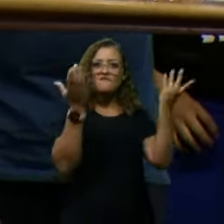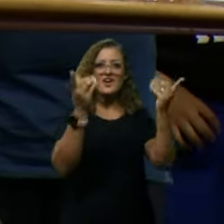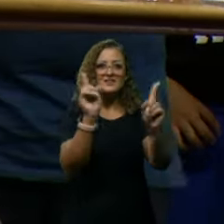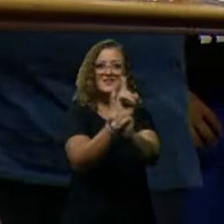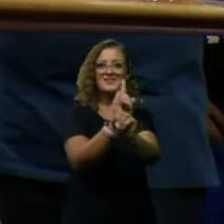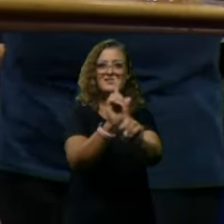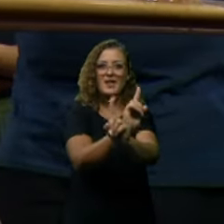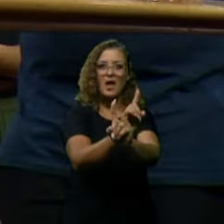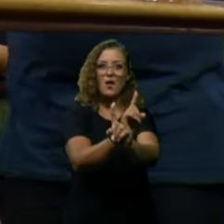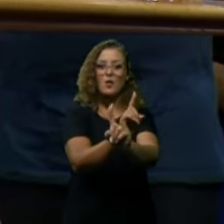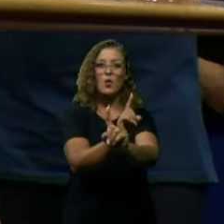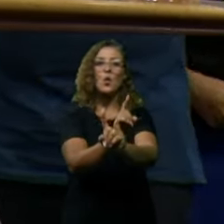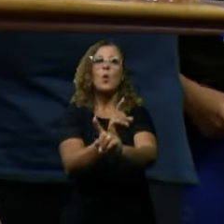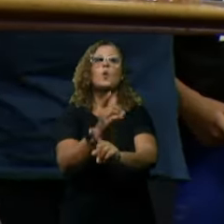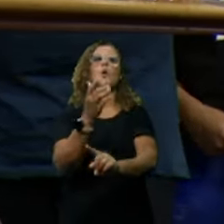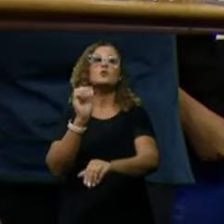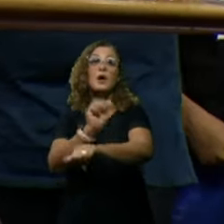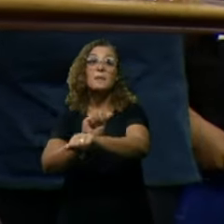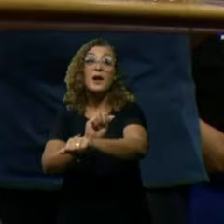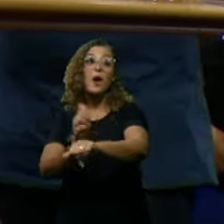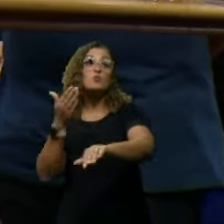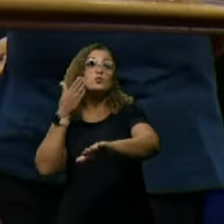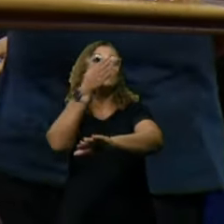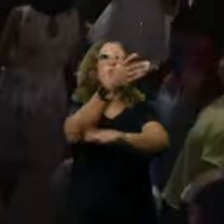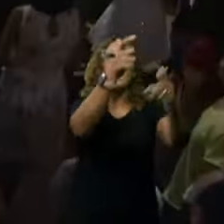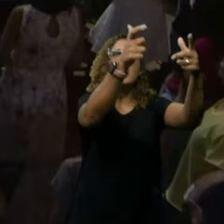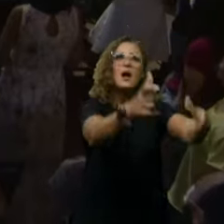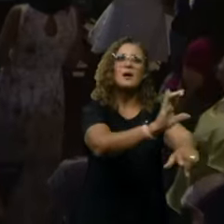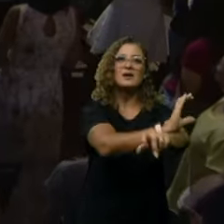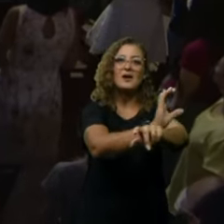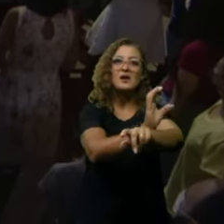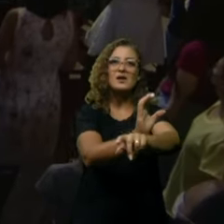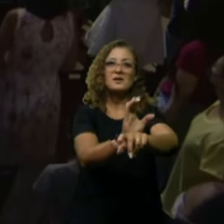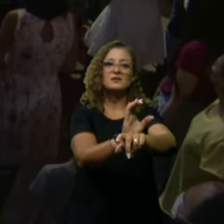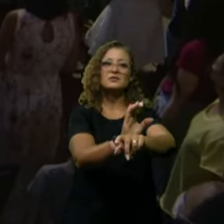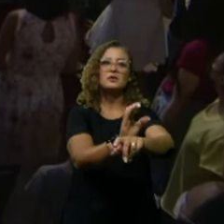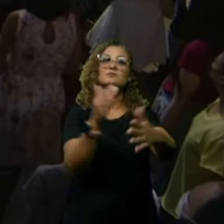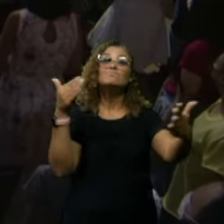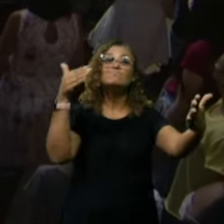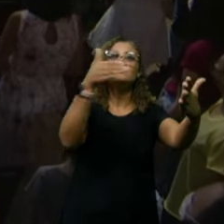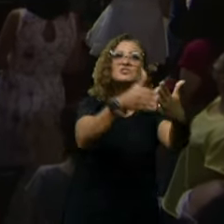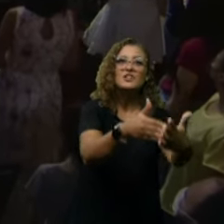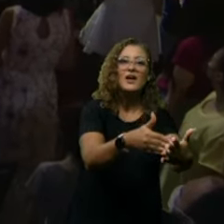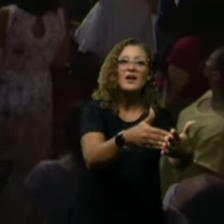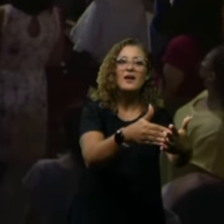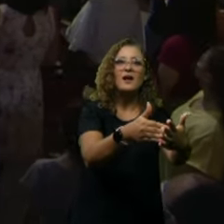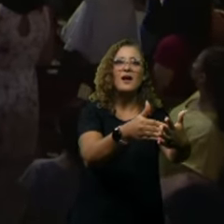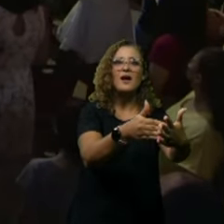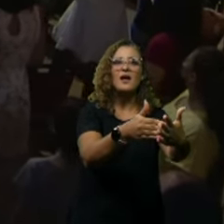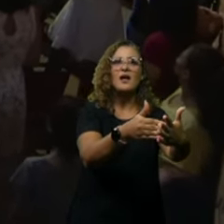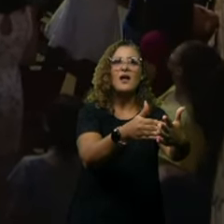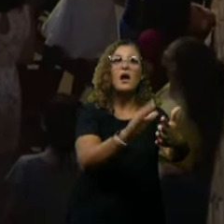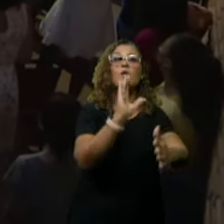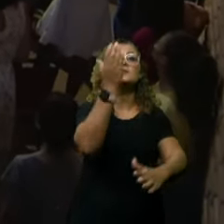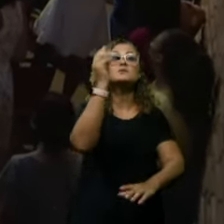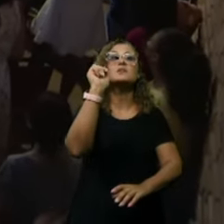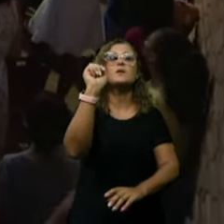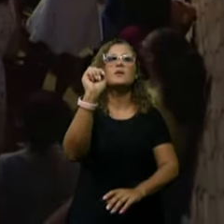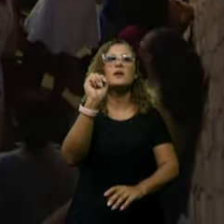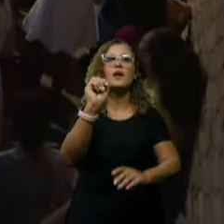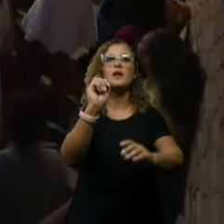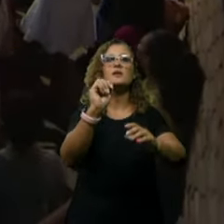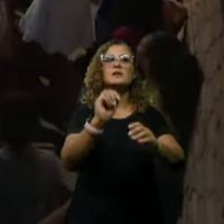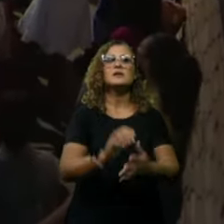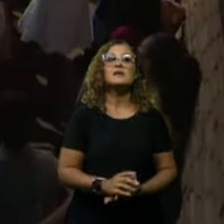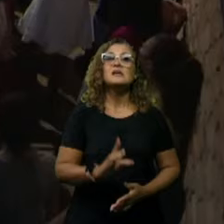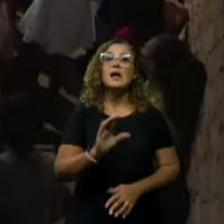depois que ele é chega a primeira coisa que o texto afirma que Abraão fez quando chegou então não foi é que eu